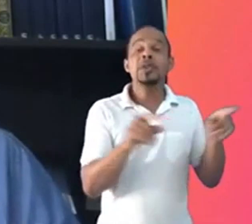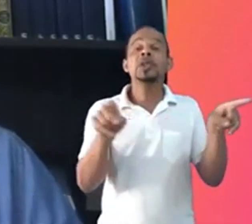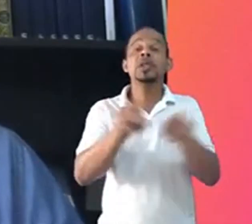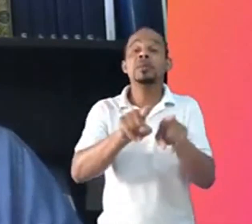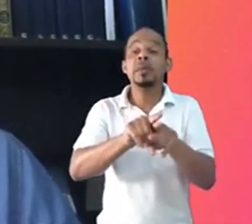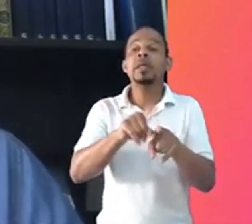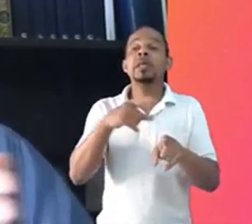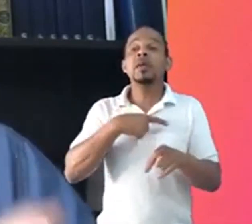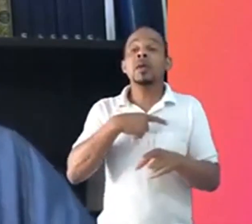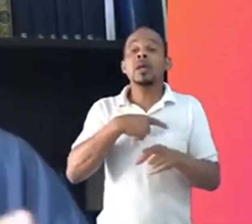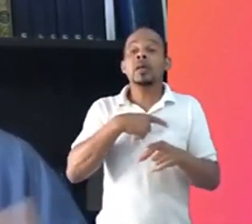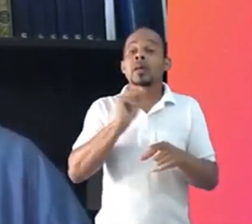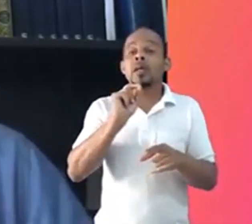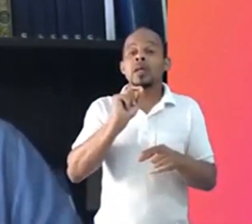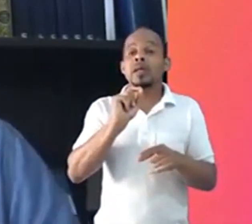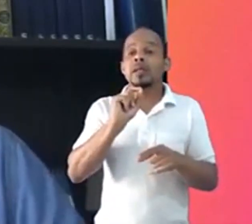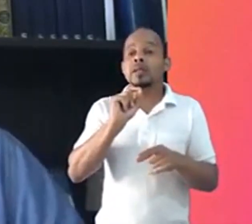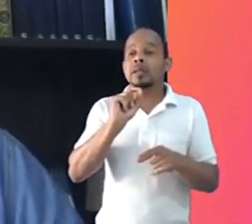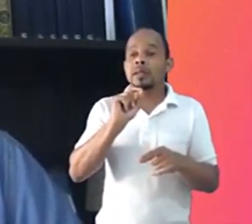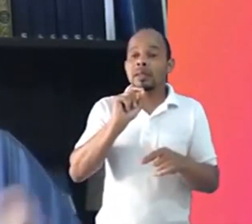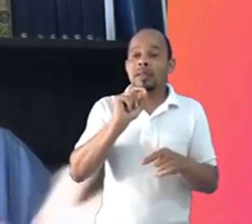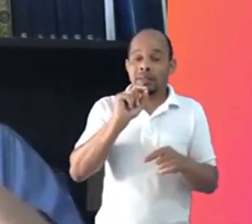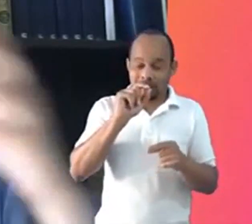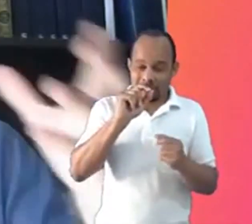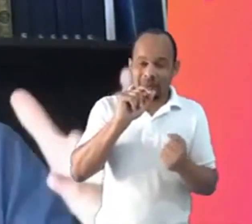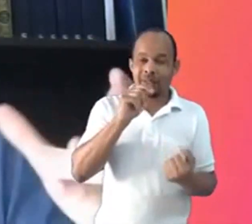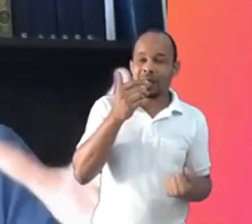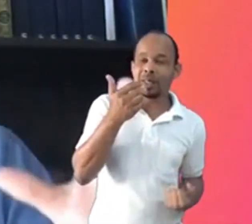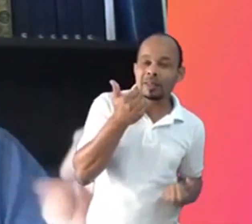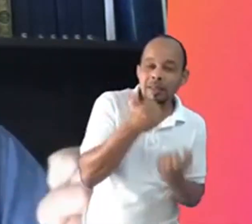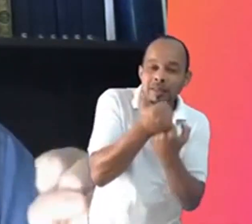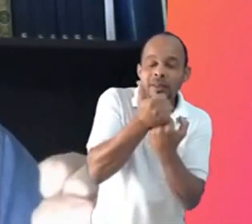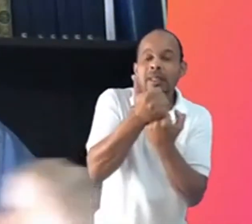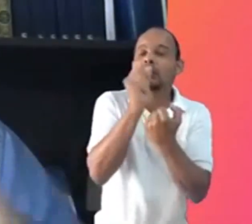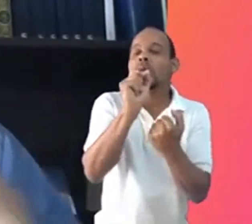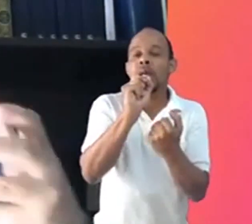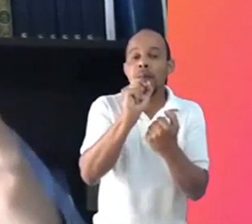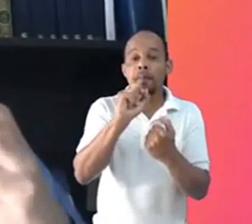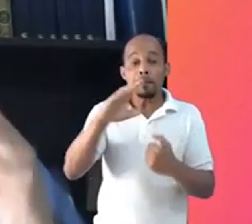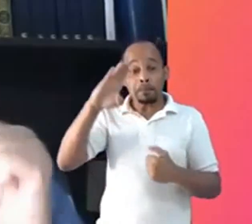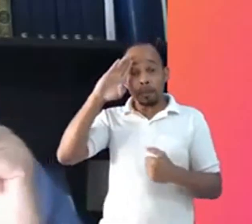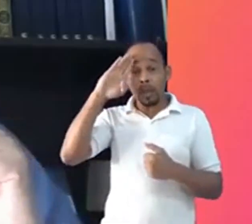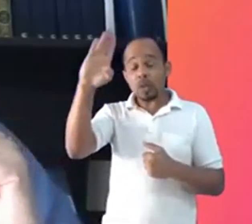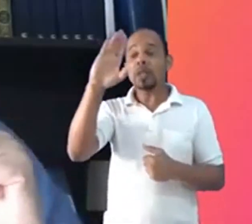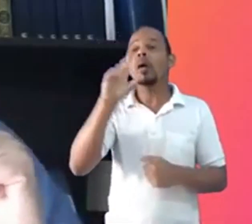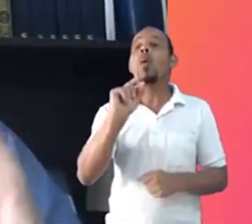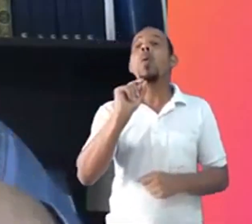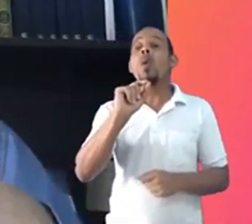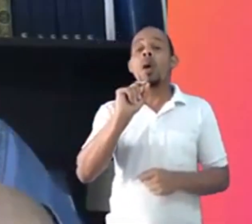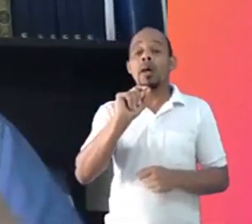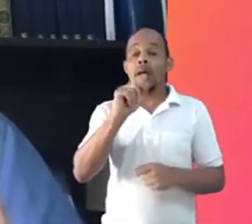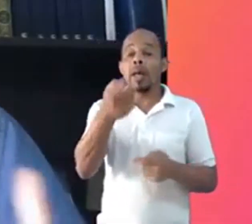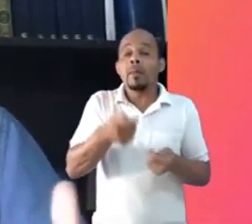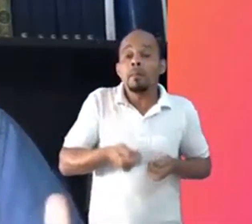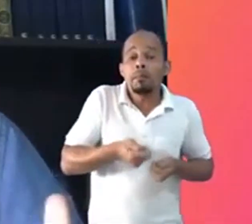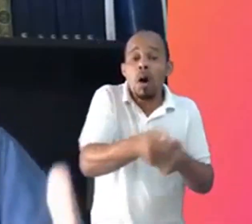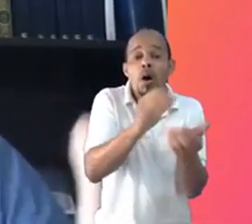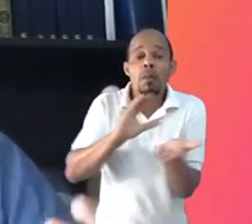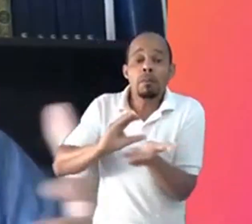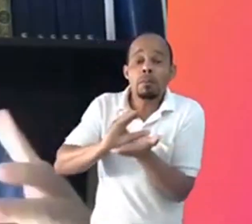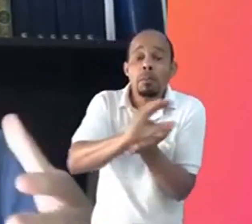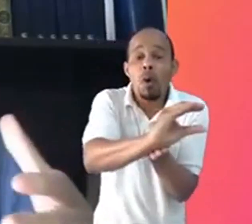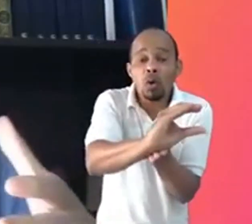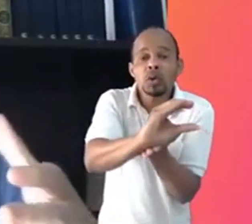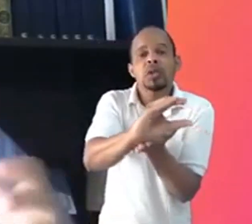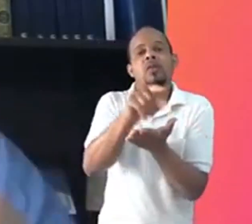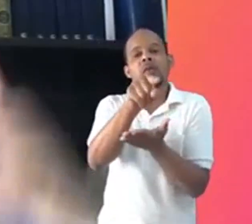Além disso, a gente tem a nossa assistência prioritária, que são as bolsas que a gente oferece para que o aluno não evada por